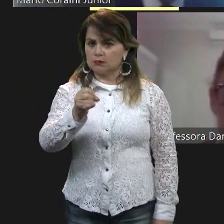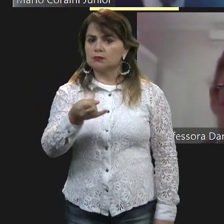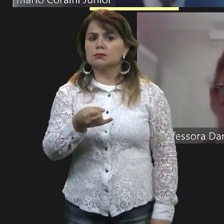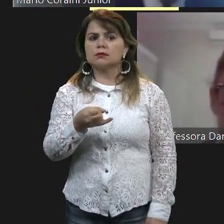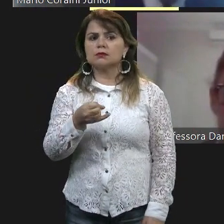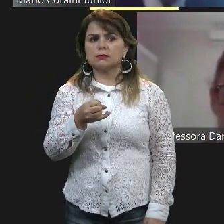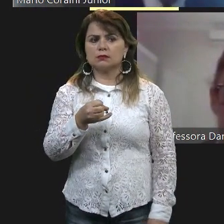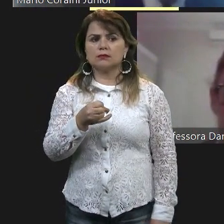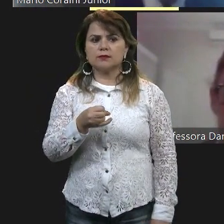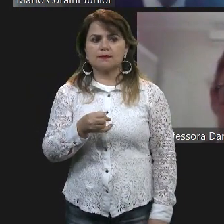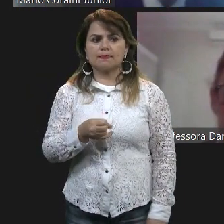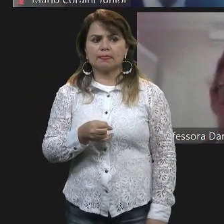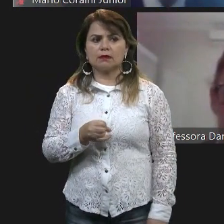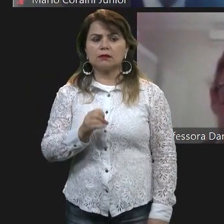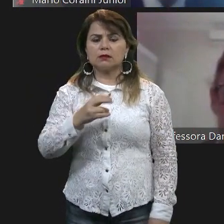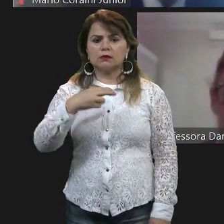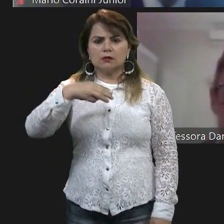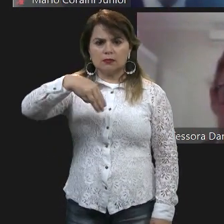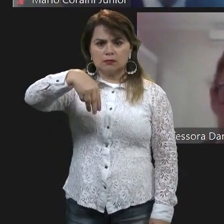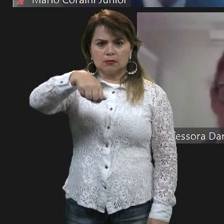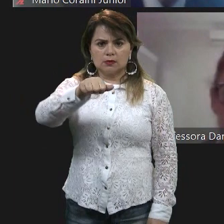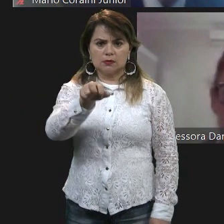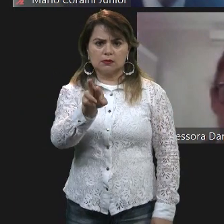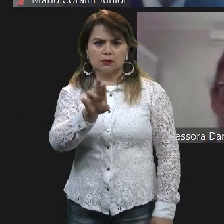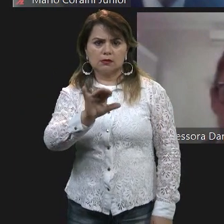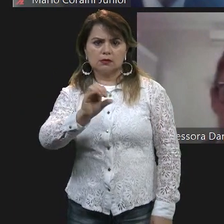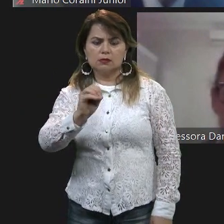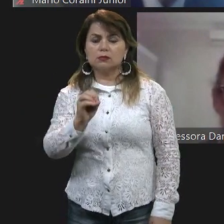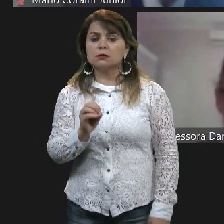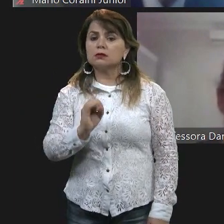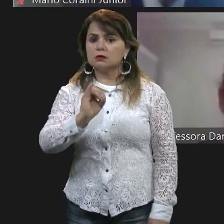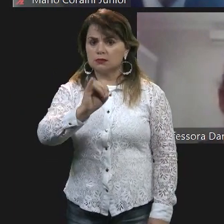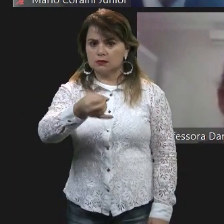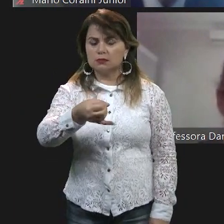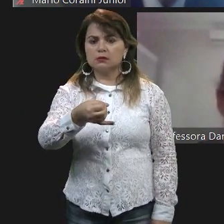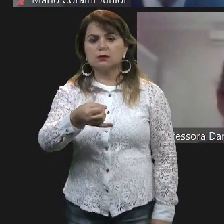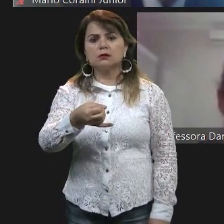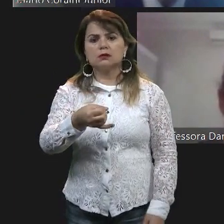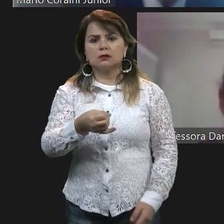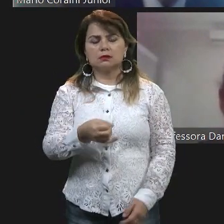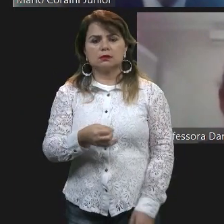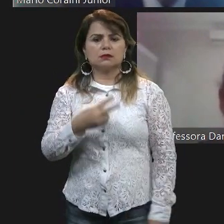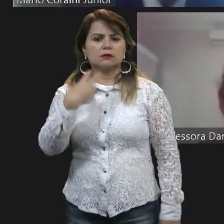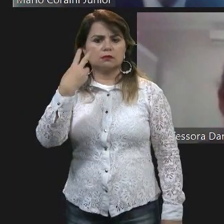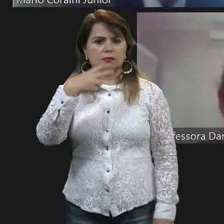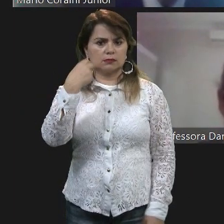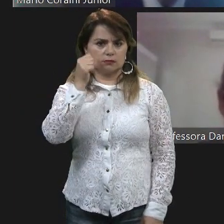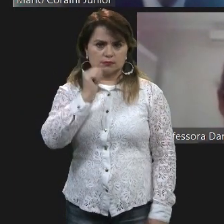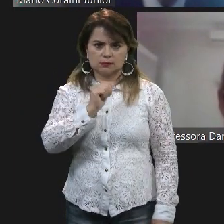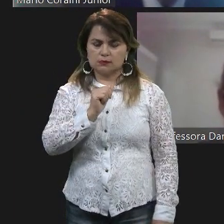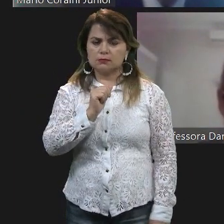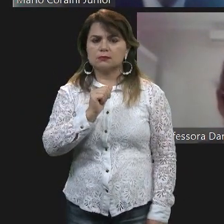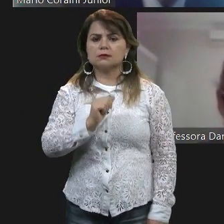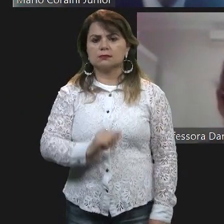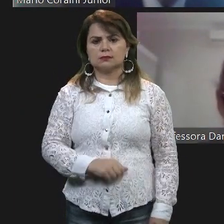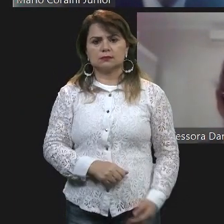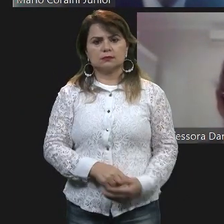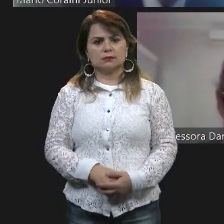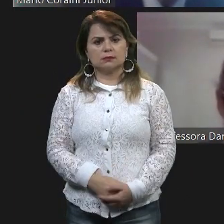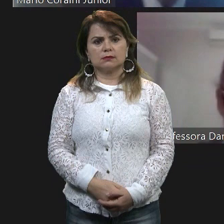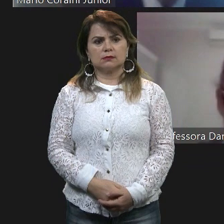presidente. Vereador Maurício Roberto. Sim. Vereadora professora Daniela.